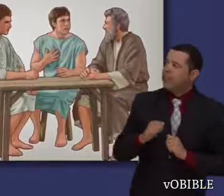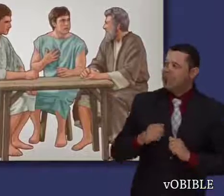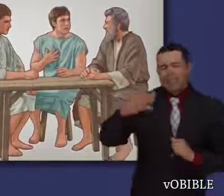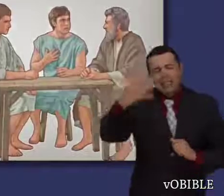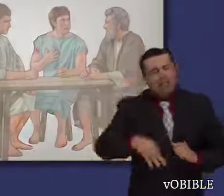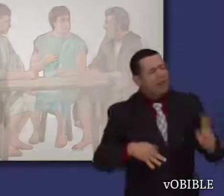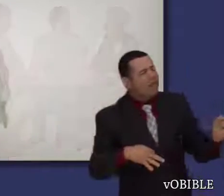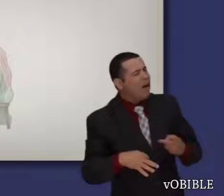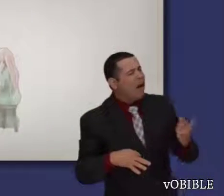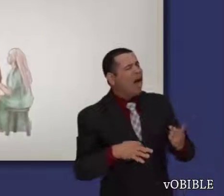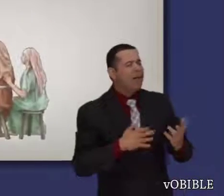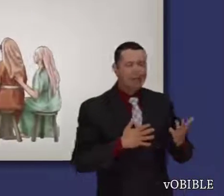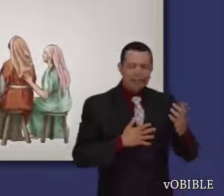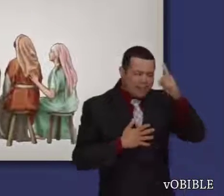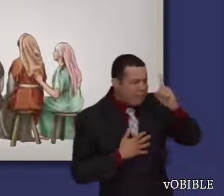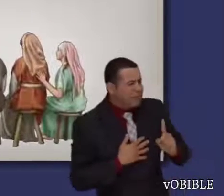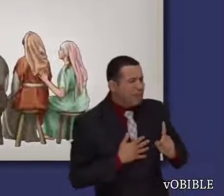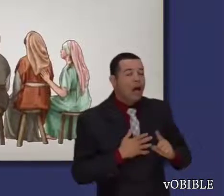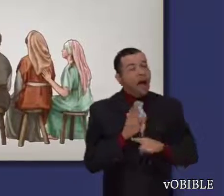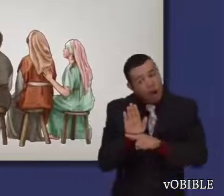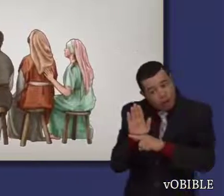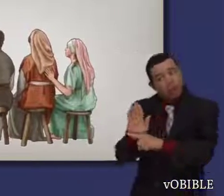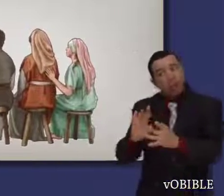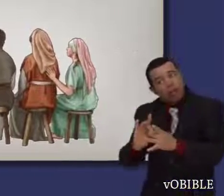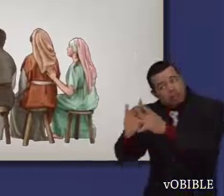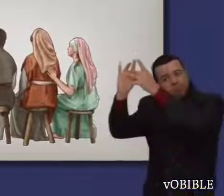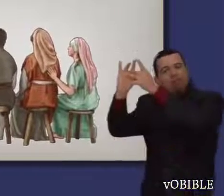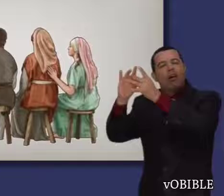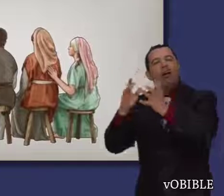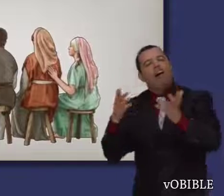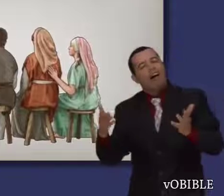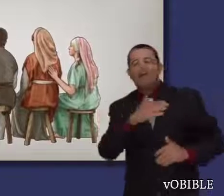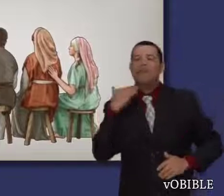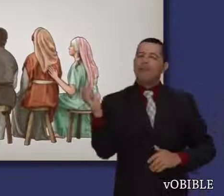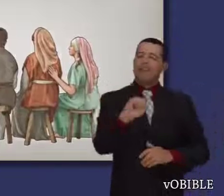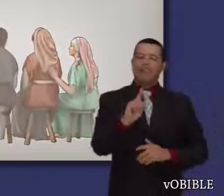misericórdia para quem tivesse dúvidas e salvar essas pessoas, arrancando-as do fogo.